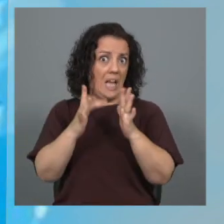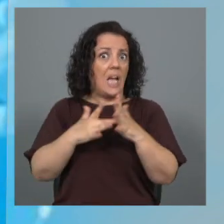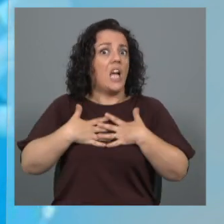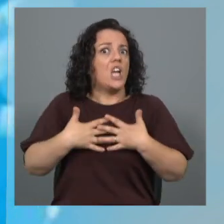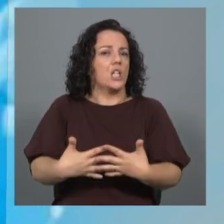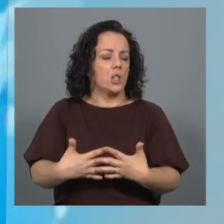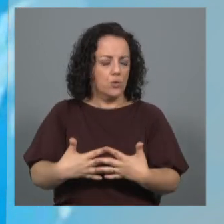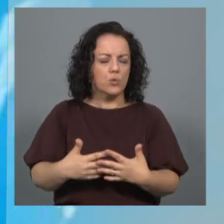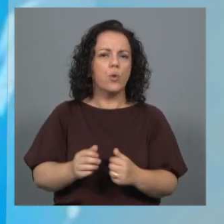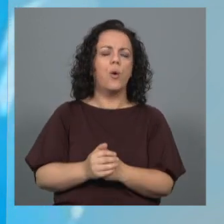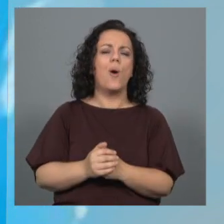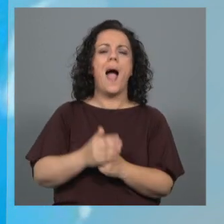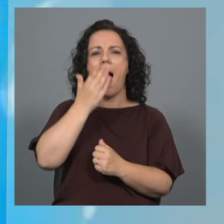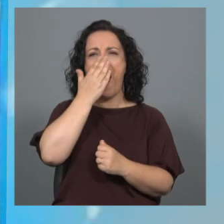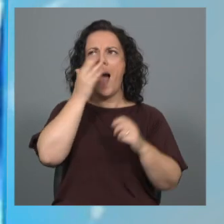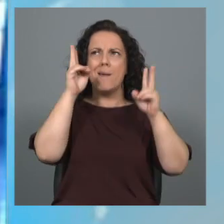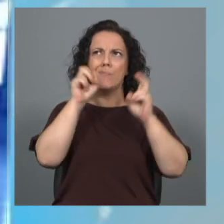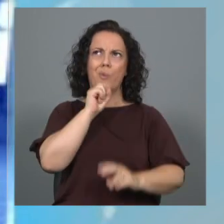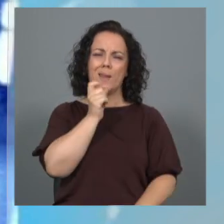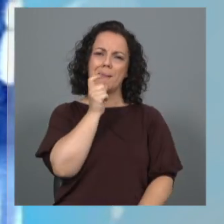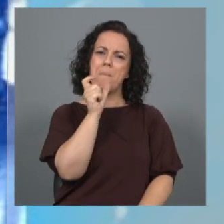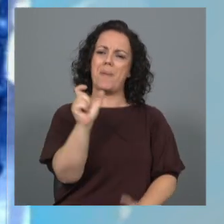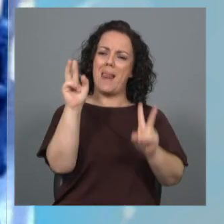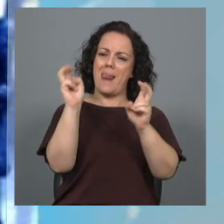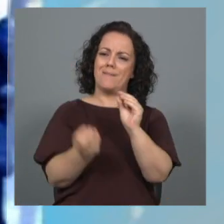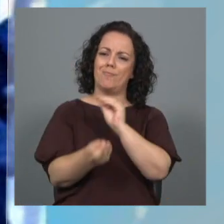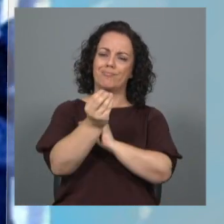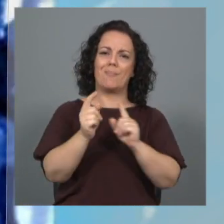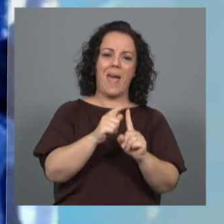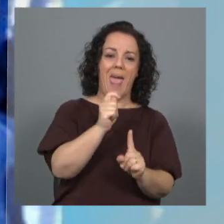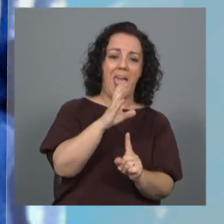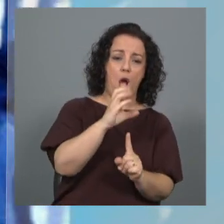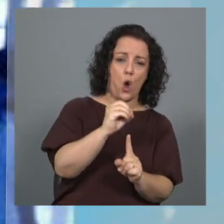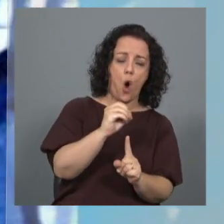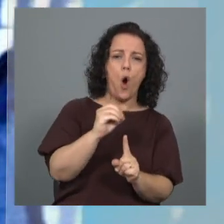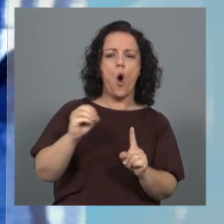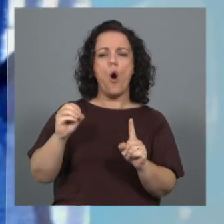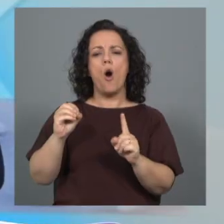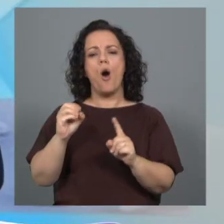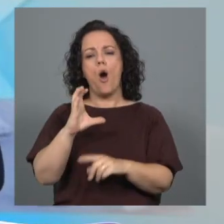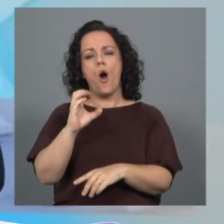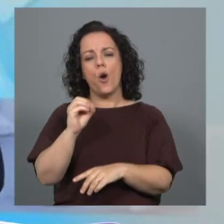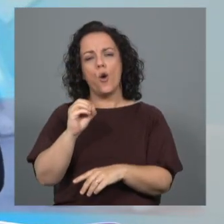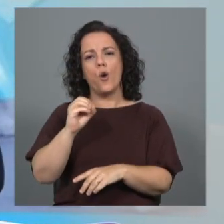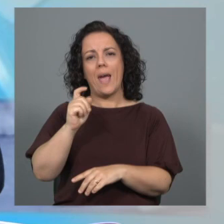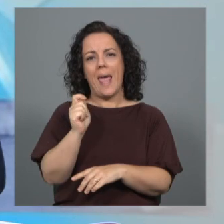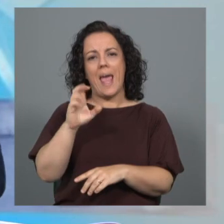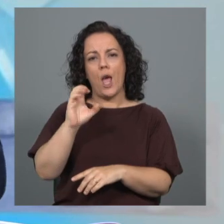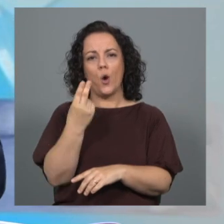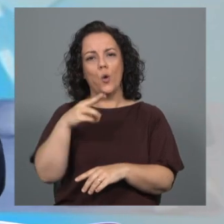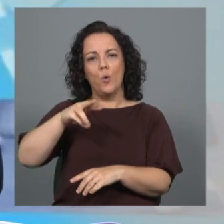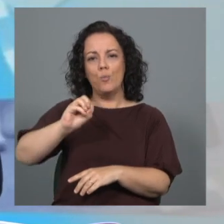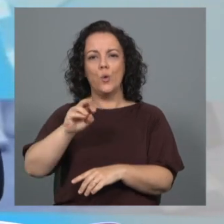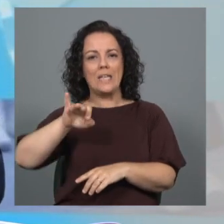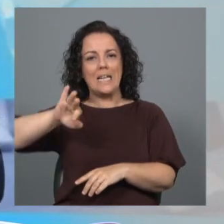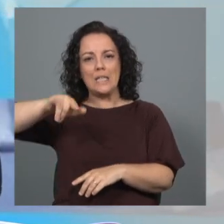podemos chamar de ecoecumenismo. Abre-se aqui uma possibilidade? Sim, aliás, como há bocadinho dizia, já esta possibilidade